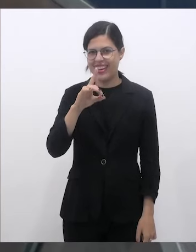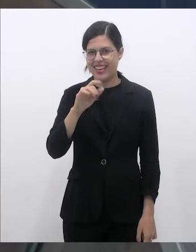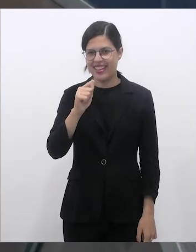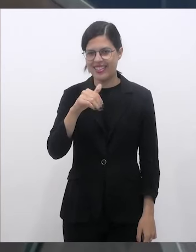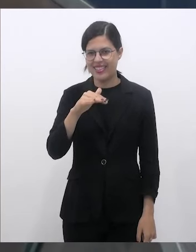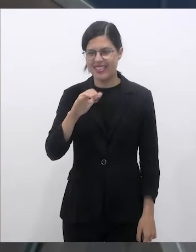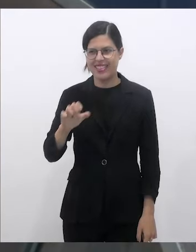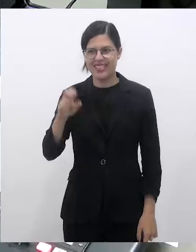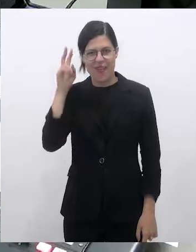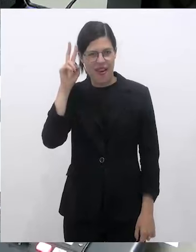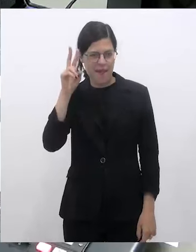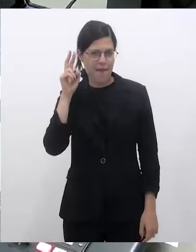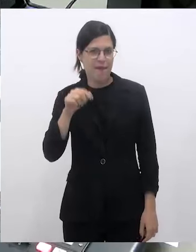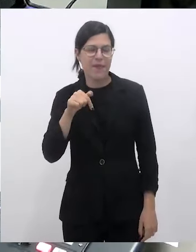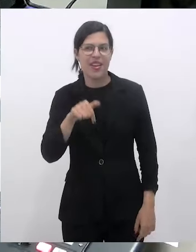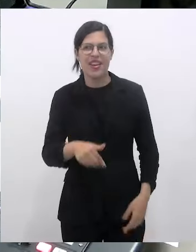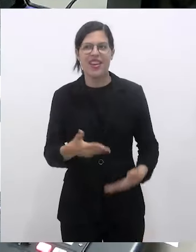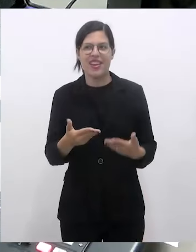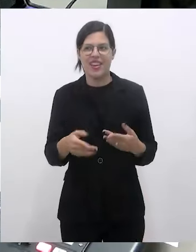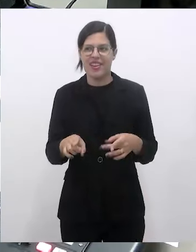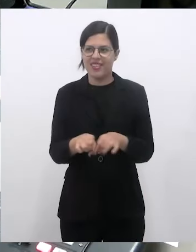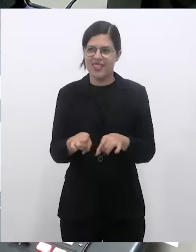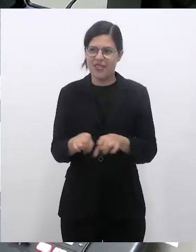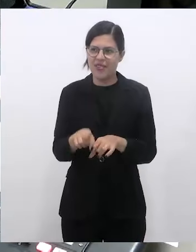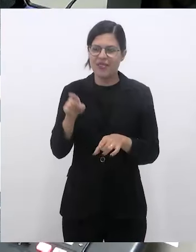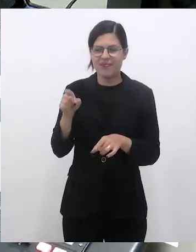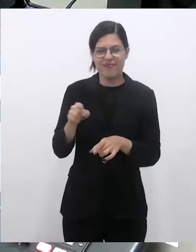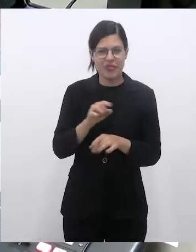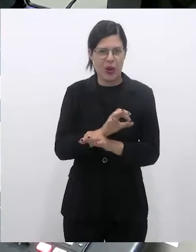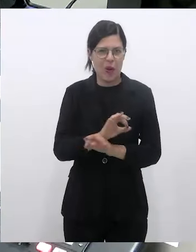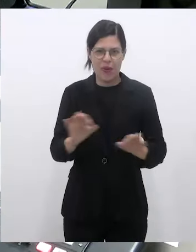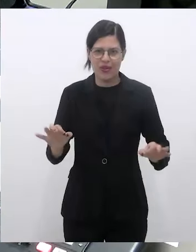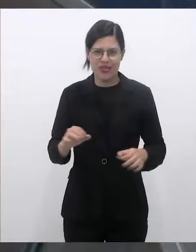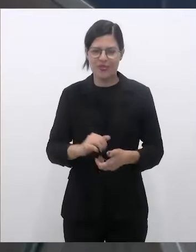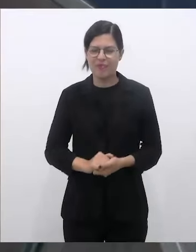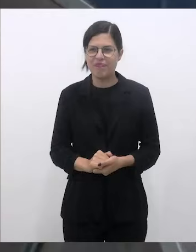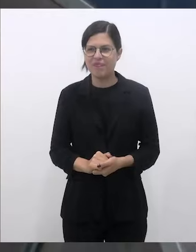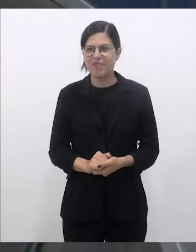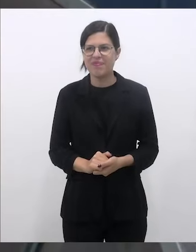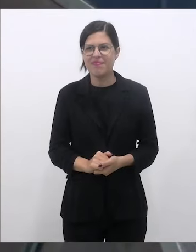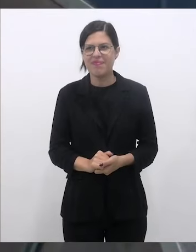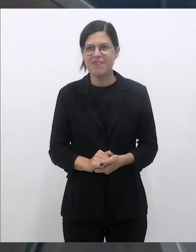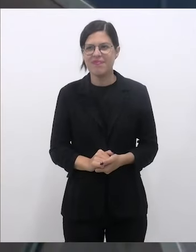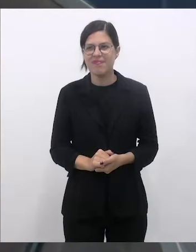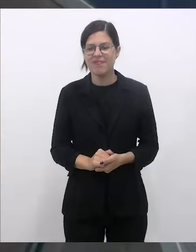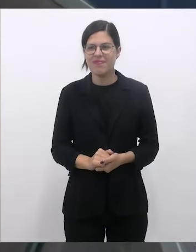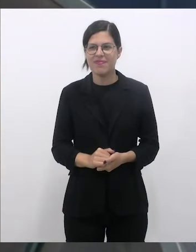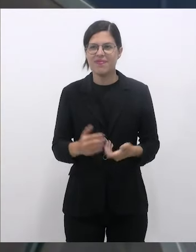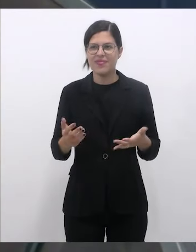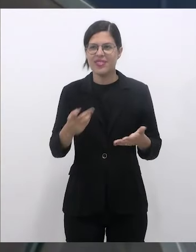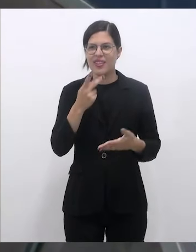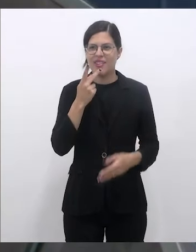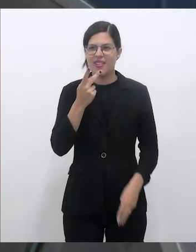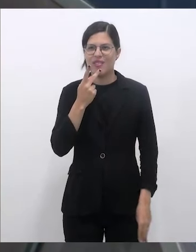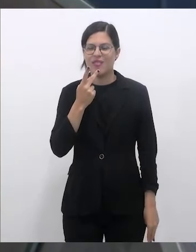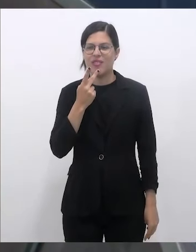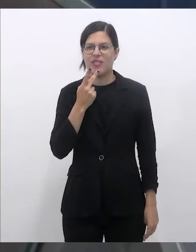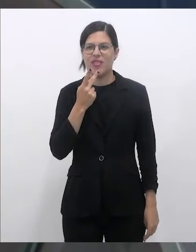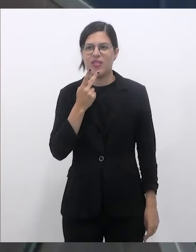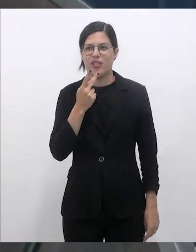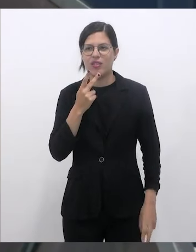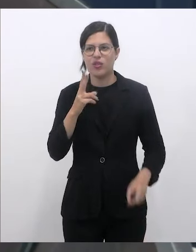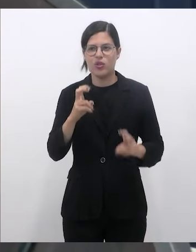Marcelo, você é top, você é o cara. Eu só quero dizer o seguinte,